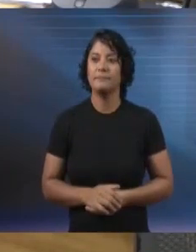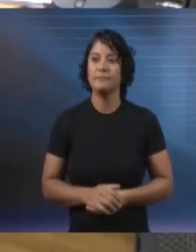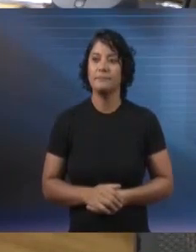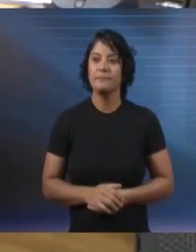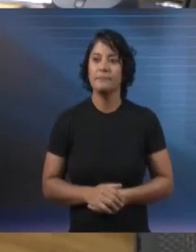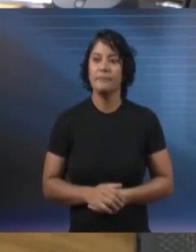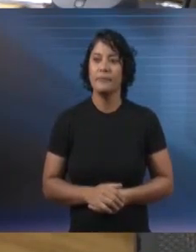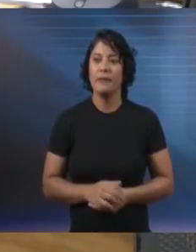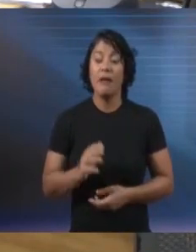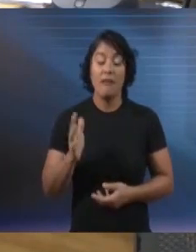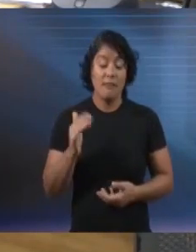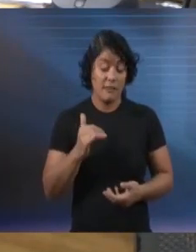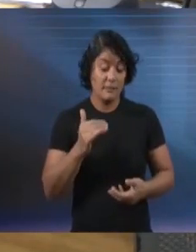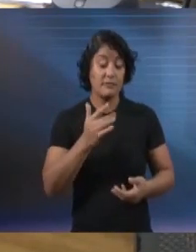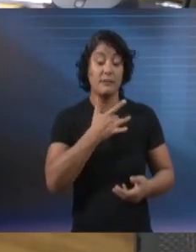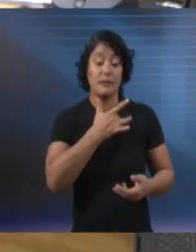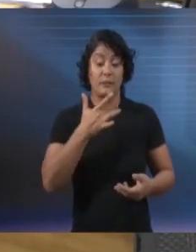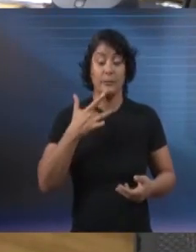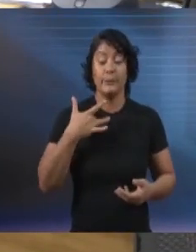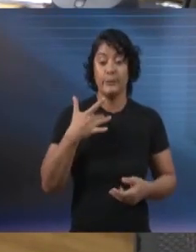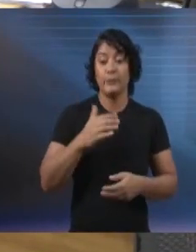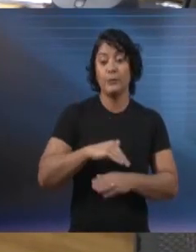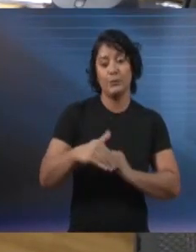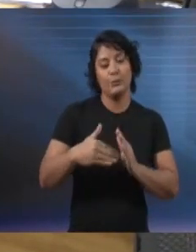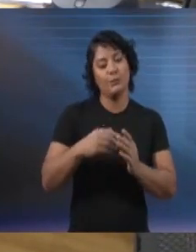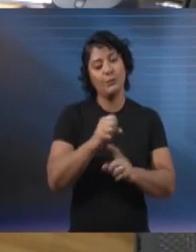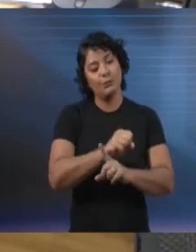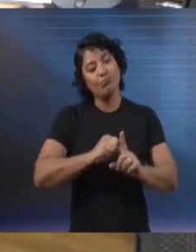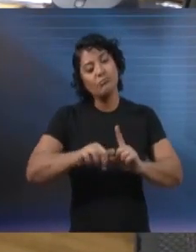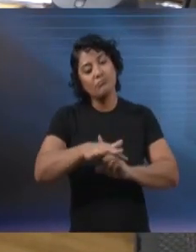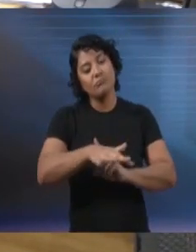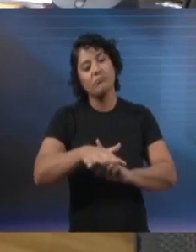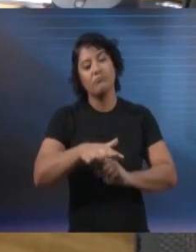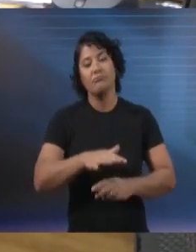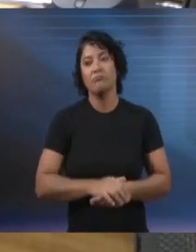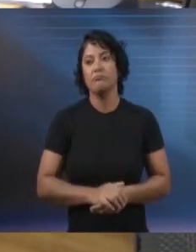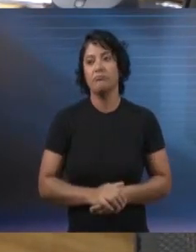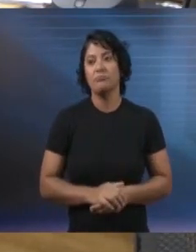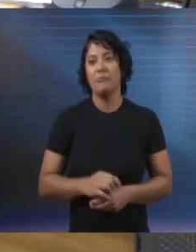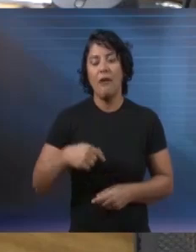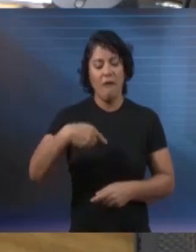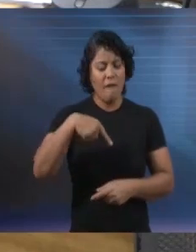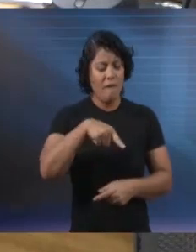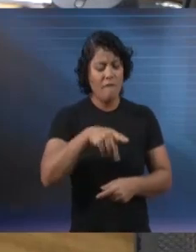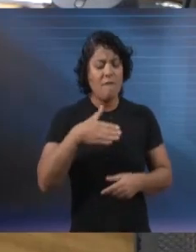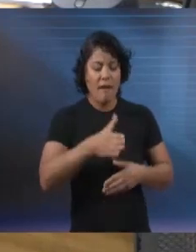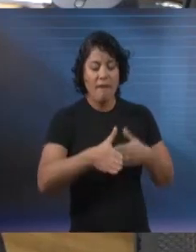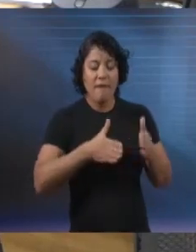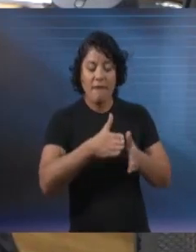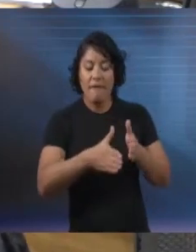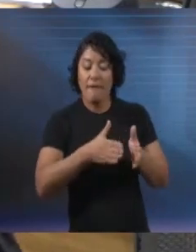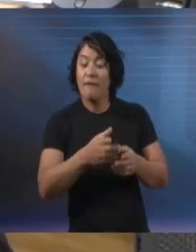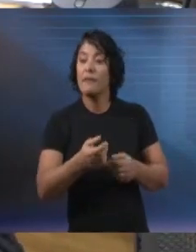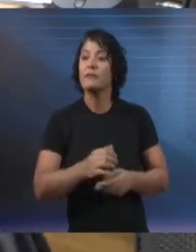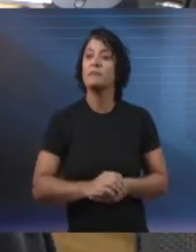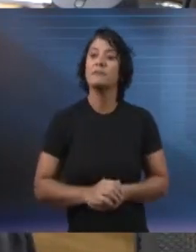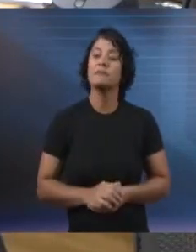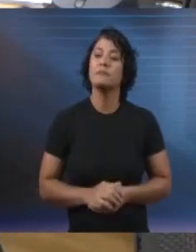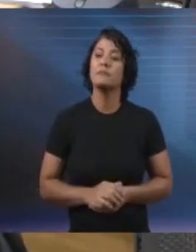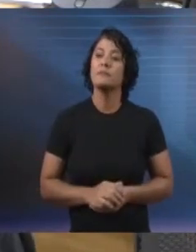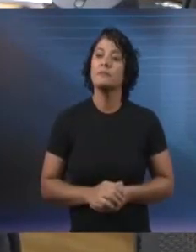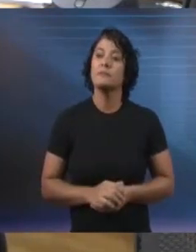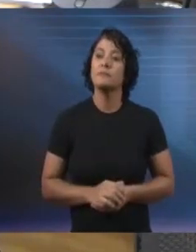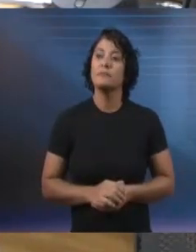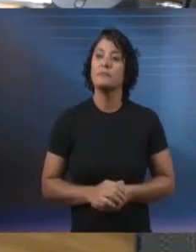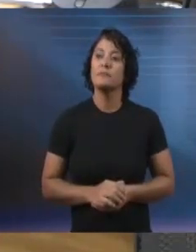trazendo saúde para toda a sociedade que ali frequenta, né, e também voltando